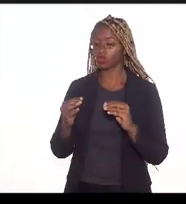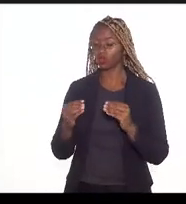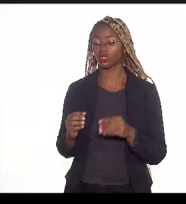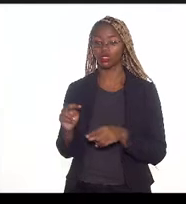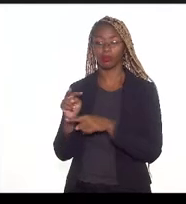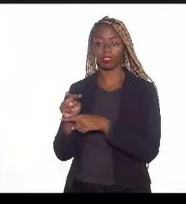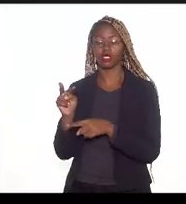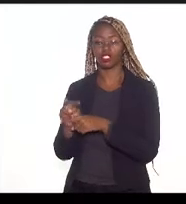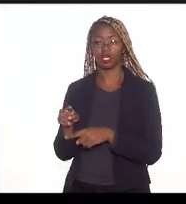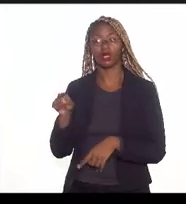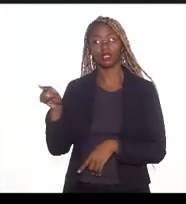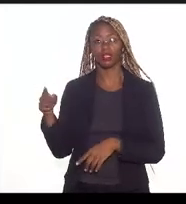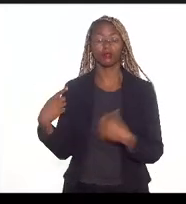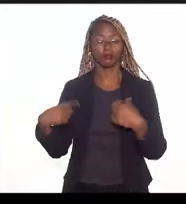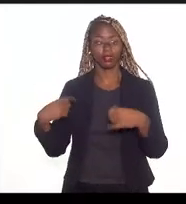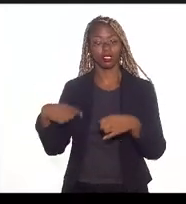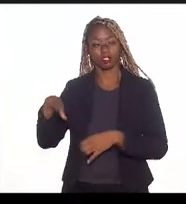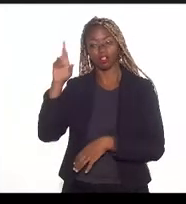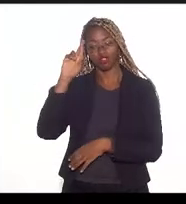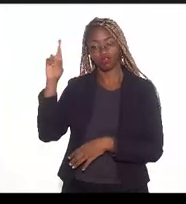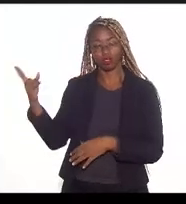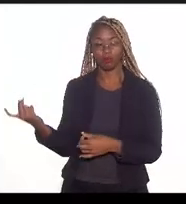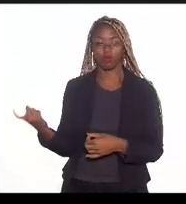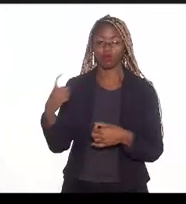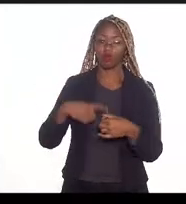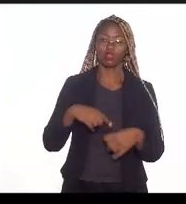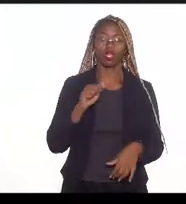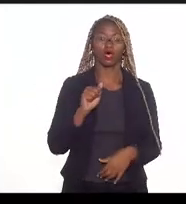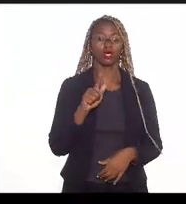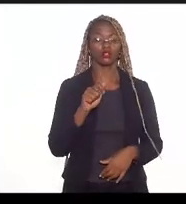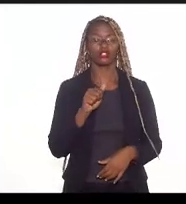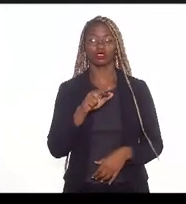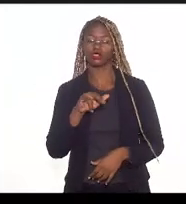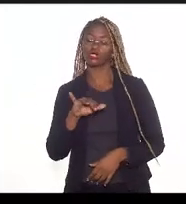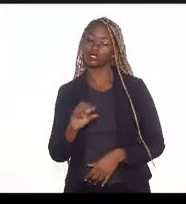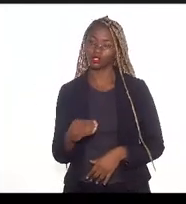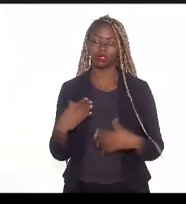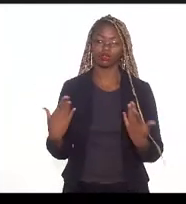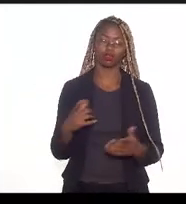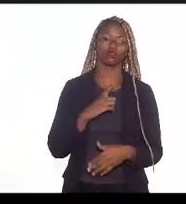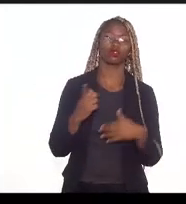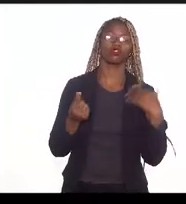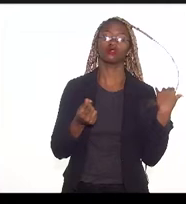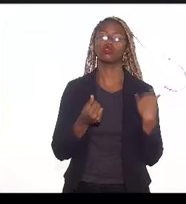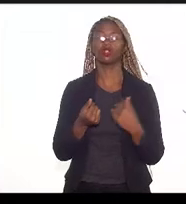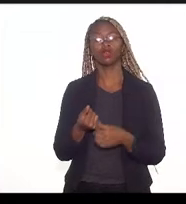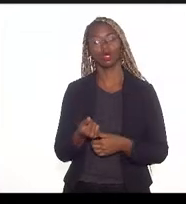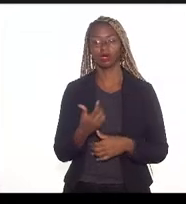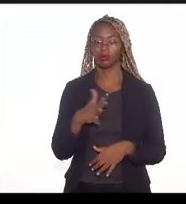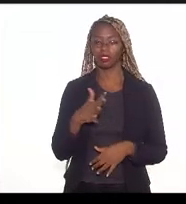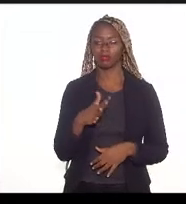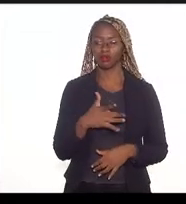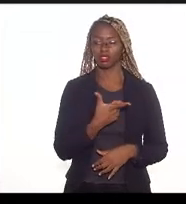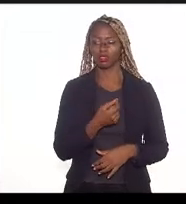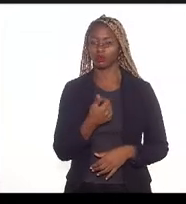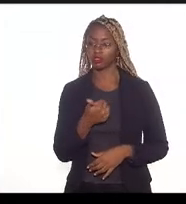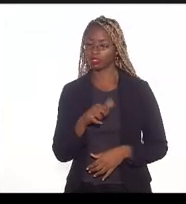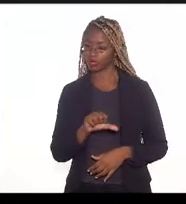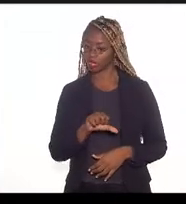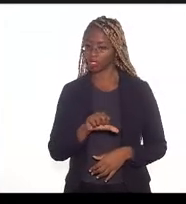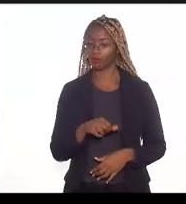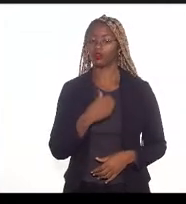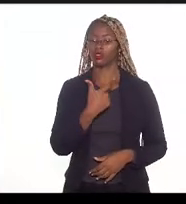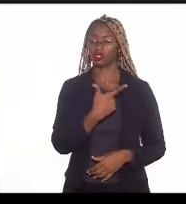empresário precisa amortizar para ele voltar para a AGRIU. Então, a gente teria um saldo que iria gerar receita operacional para a AGRIU em 2019 de 254